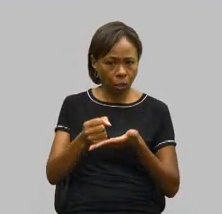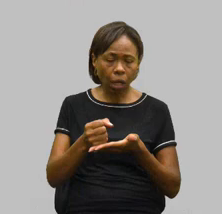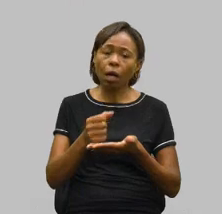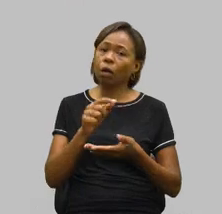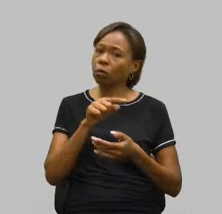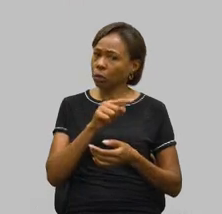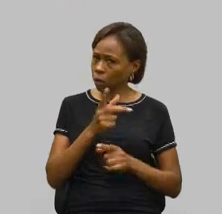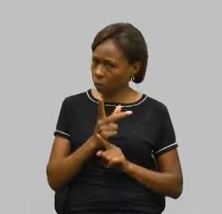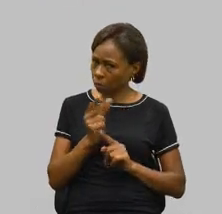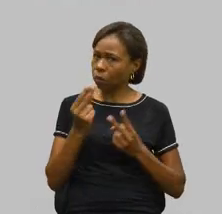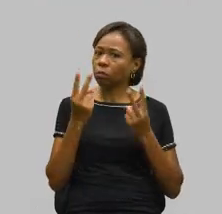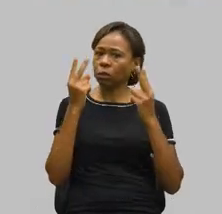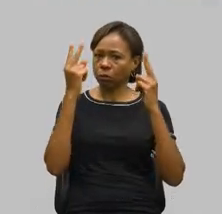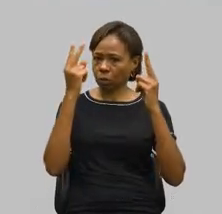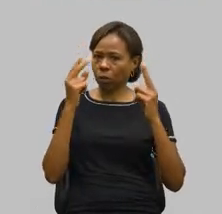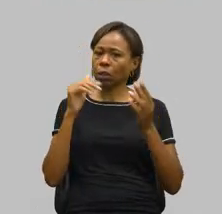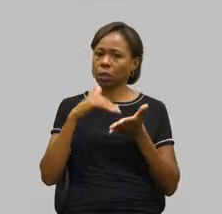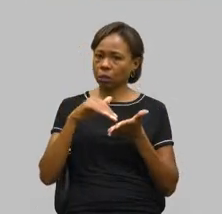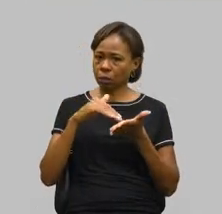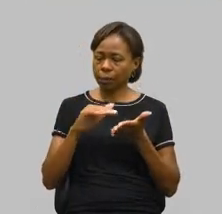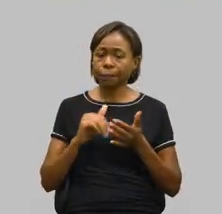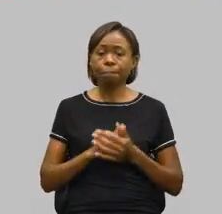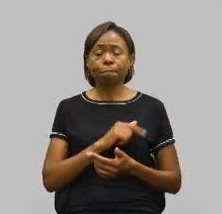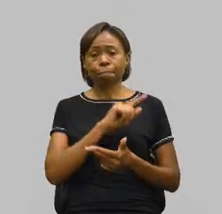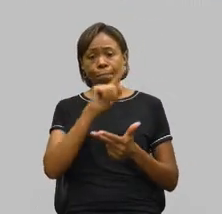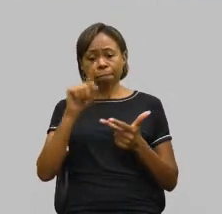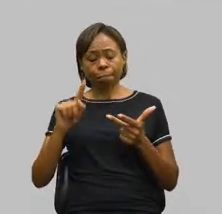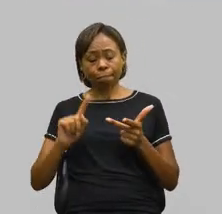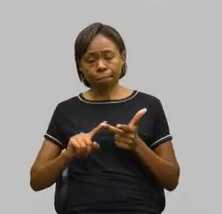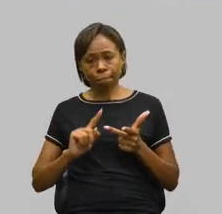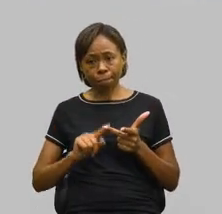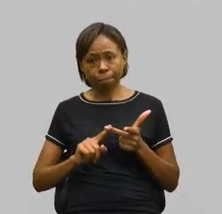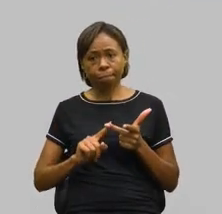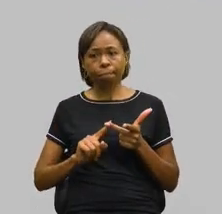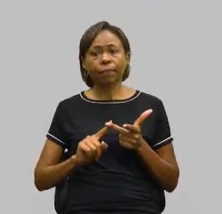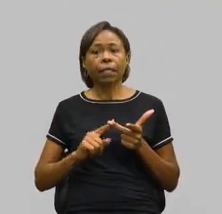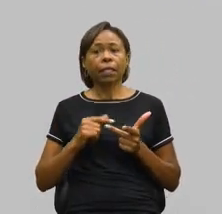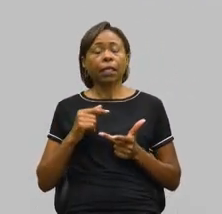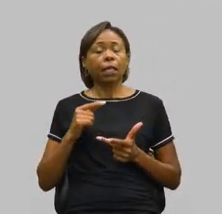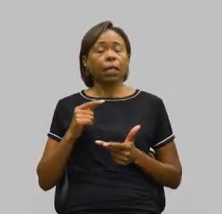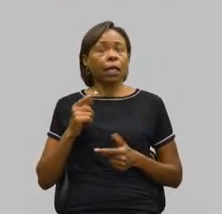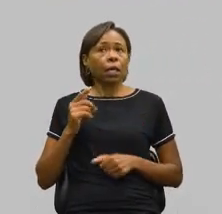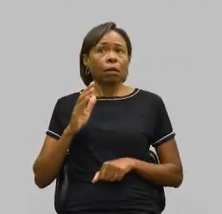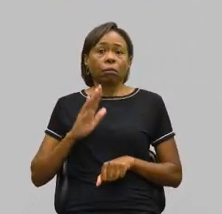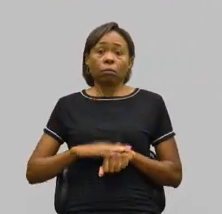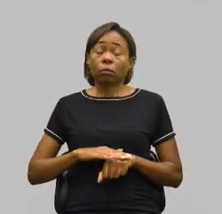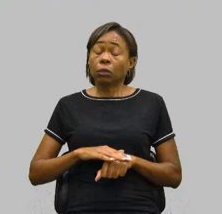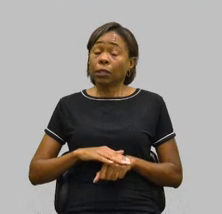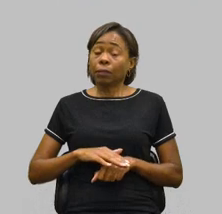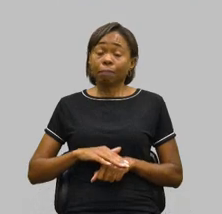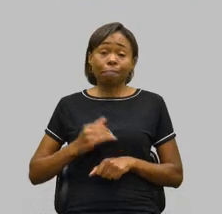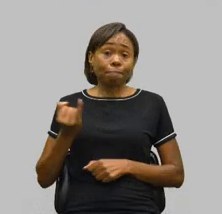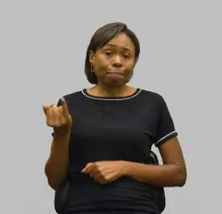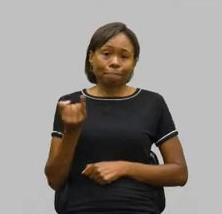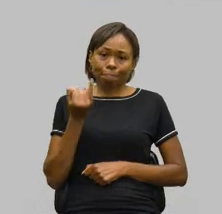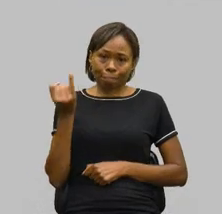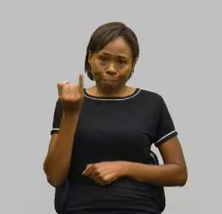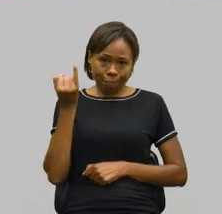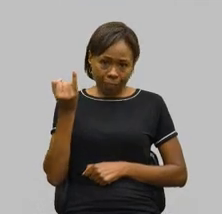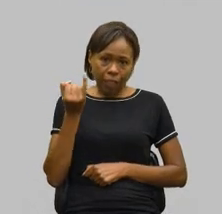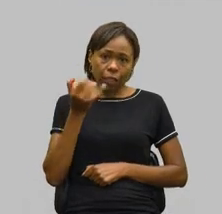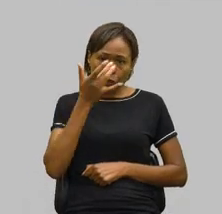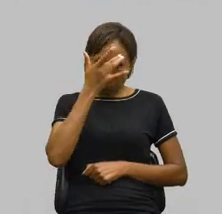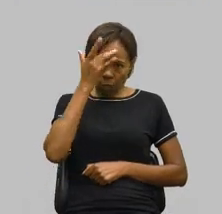sucesso muito grande à frente da secretaria outra questão também extremamente decisiva na vida de um de um das